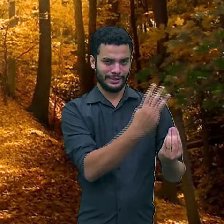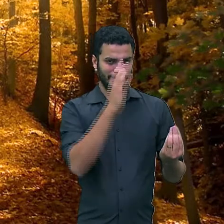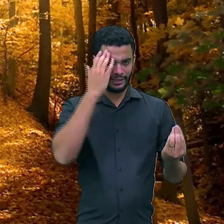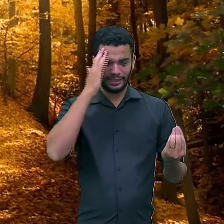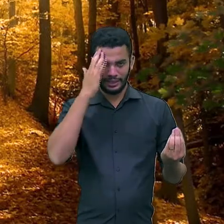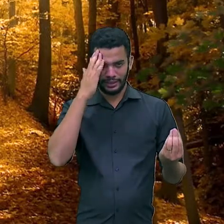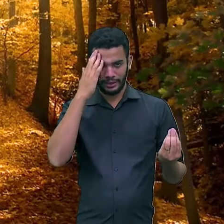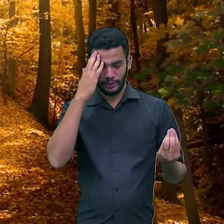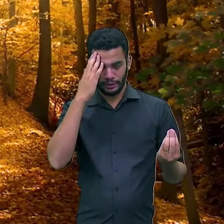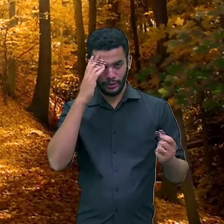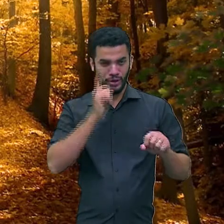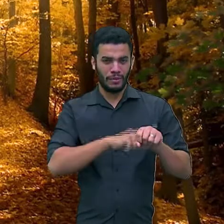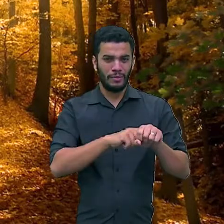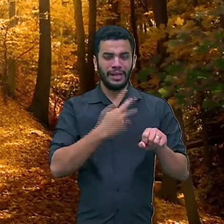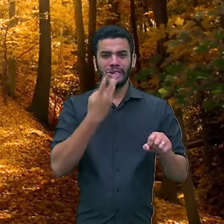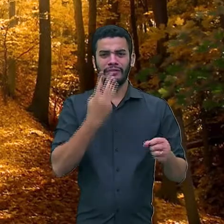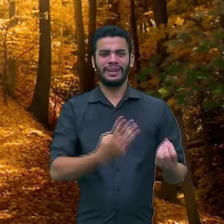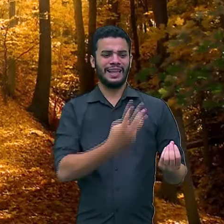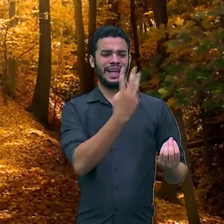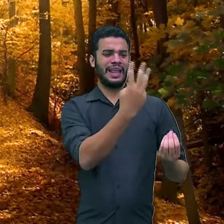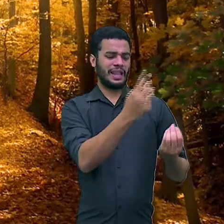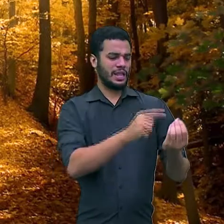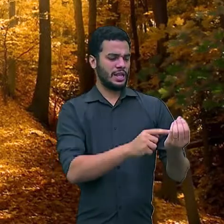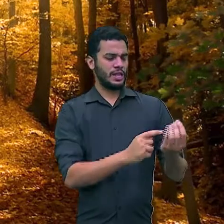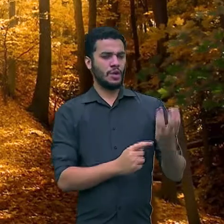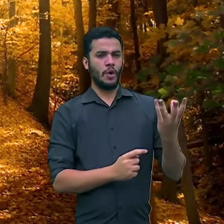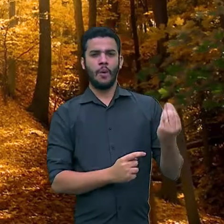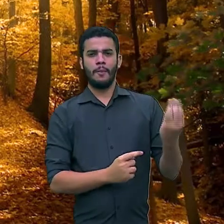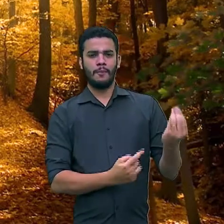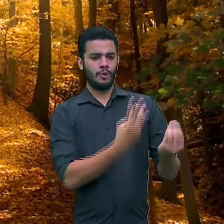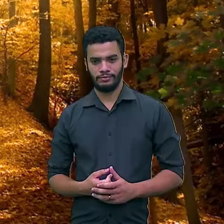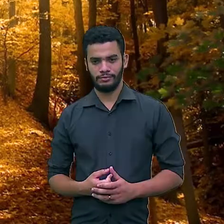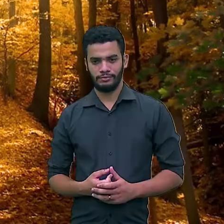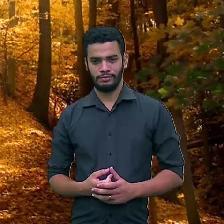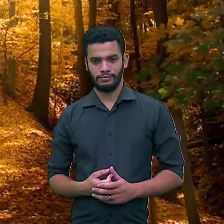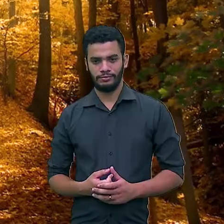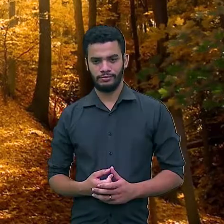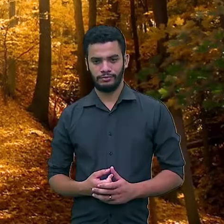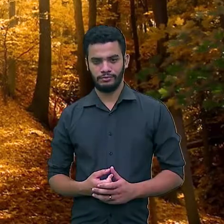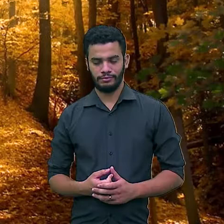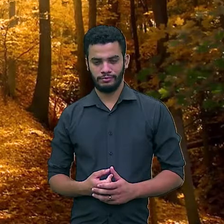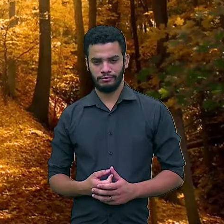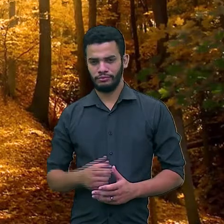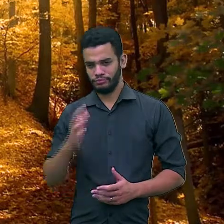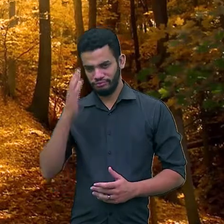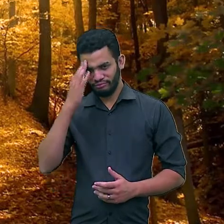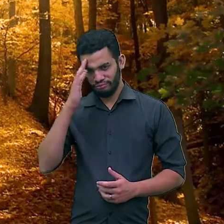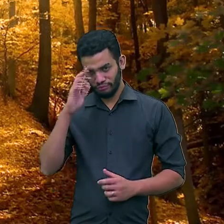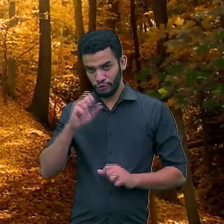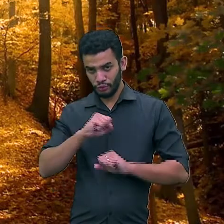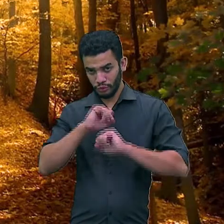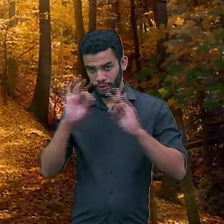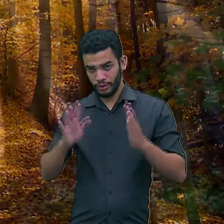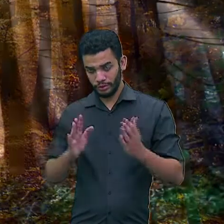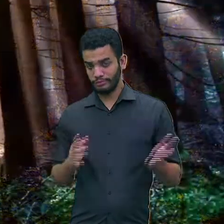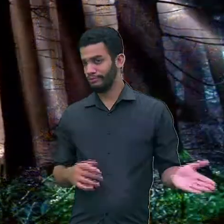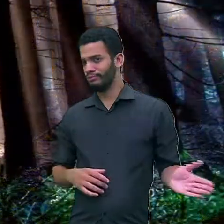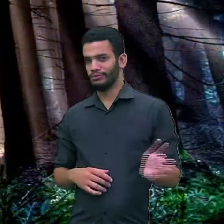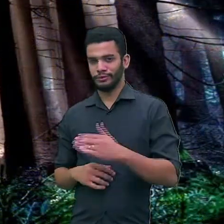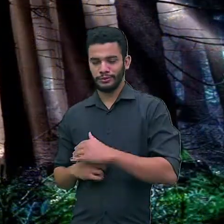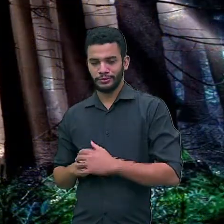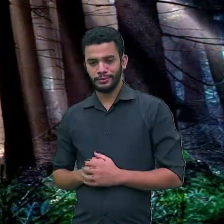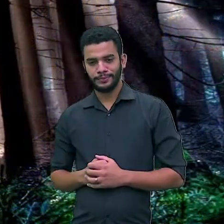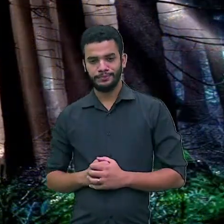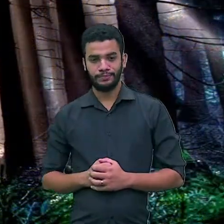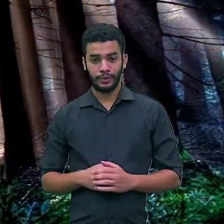do singular, ele ou ela, e a terceira pessoa do plural, eles ou elas. Tudo certo até aí? Vamos continuar?